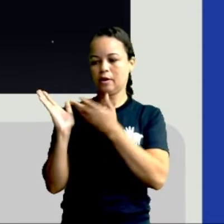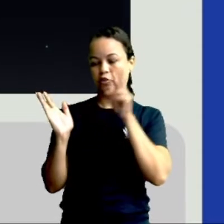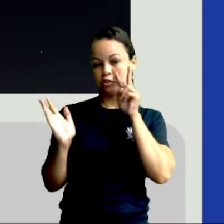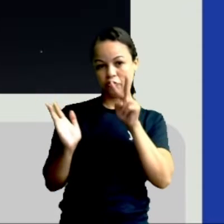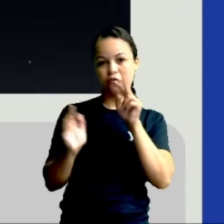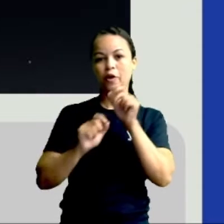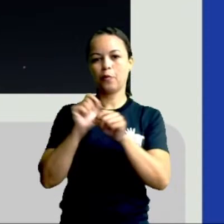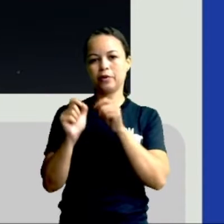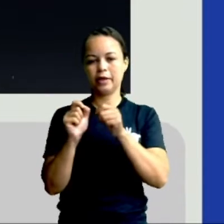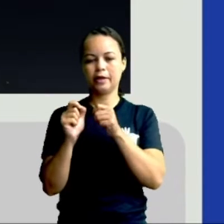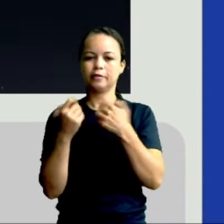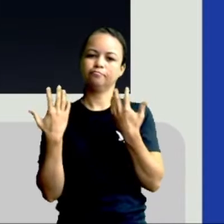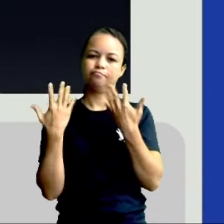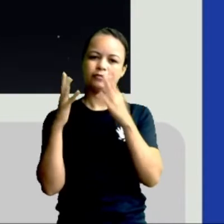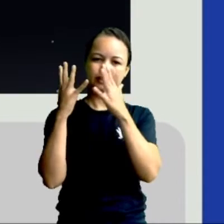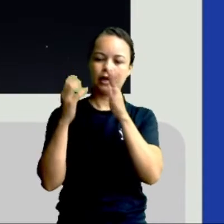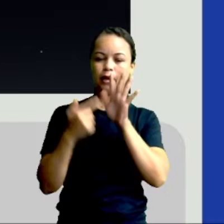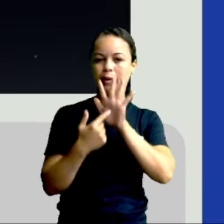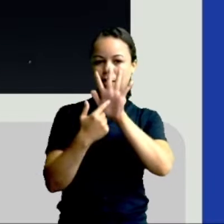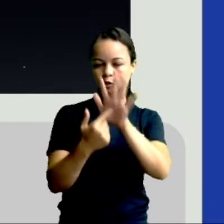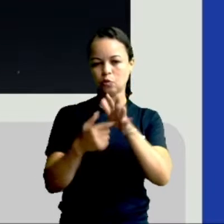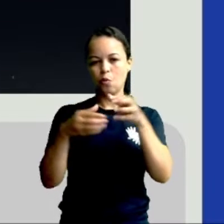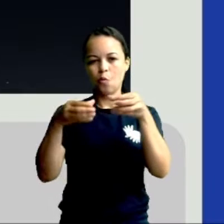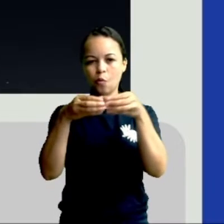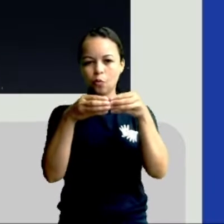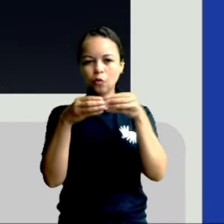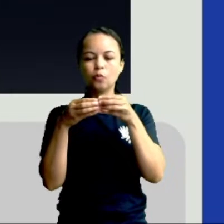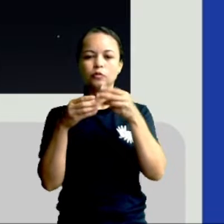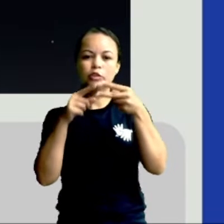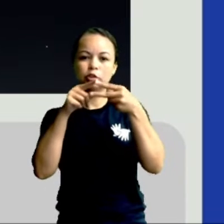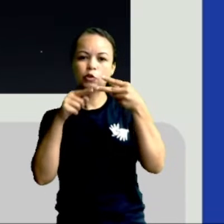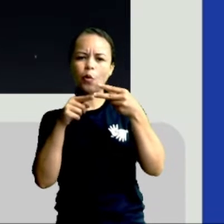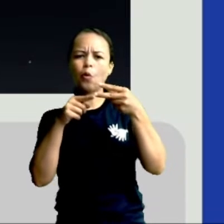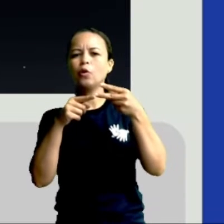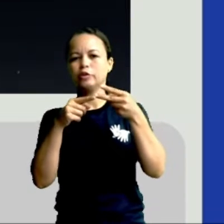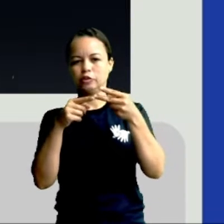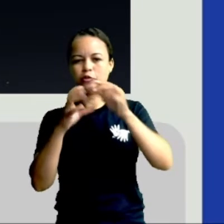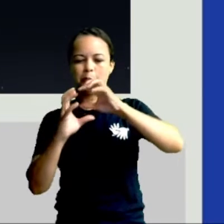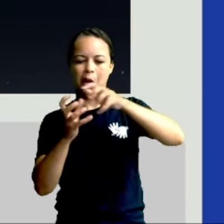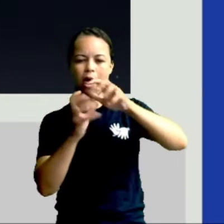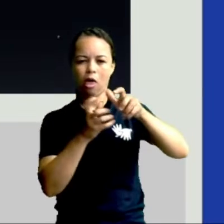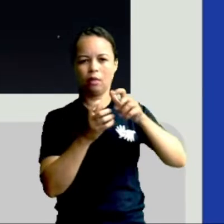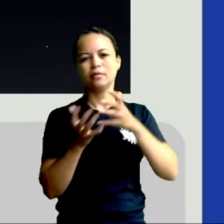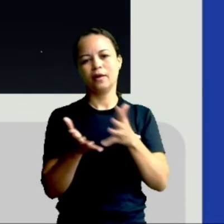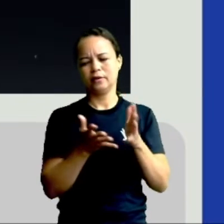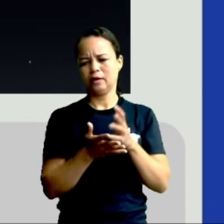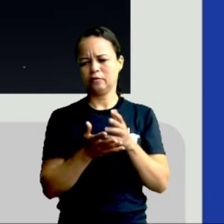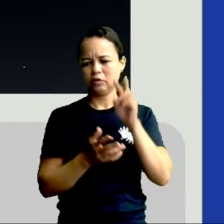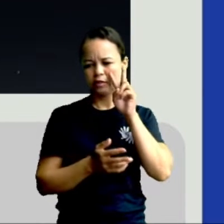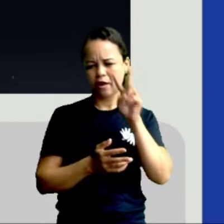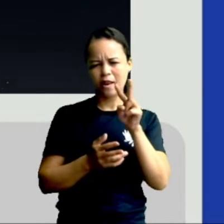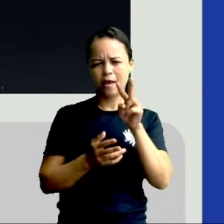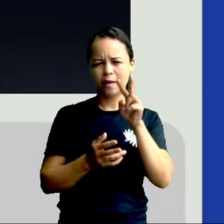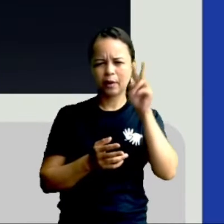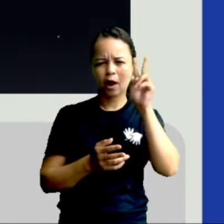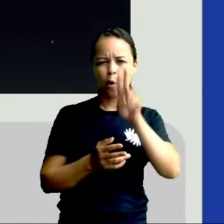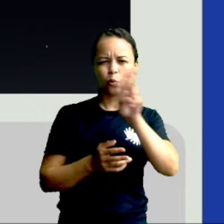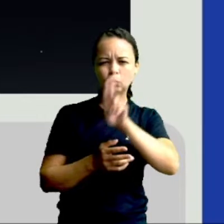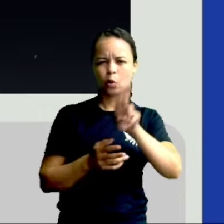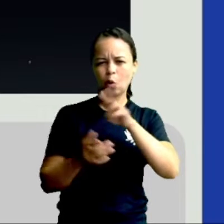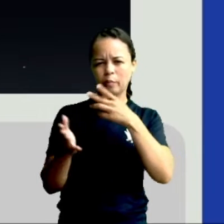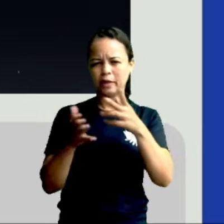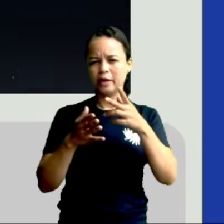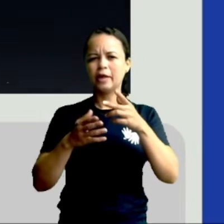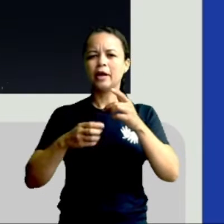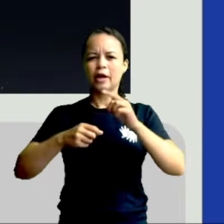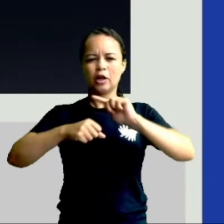está celebrando, né, mostrando a conjunção de 2 planetas. Quem lembra? Quem lembra o nome desse planeta grande aí?